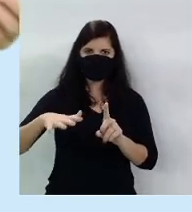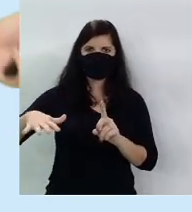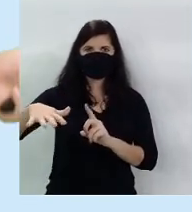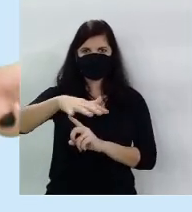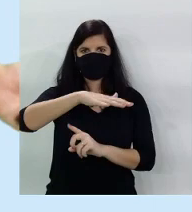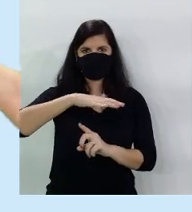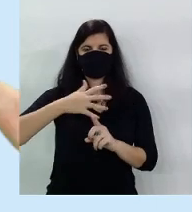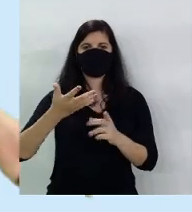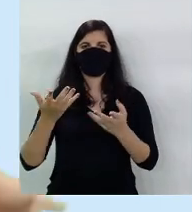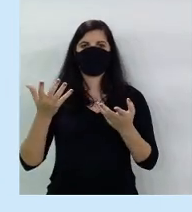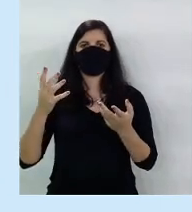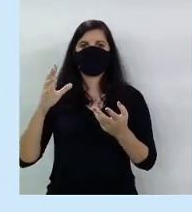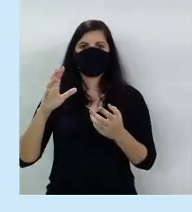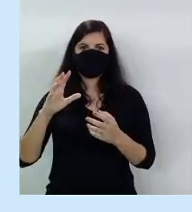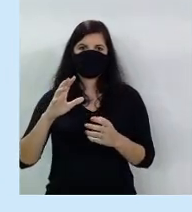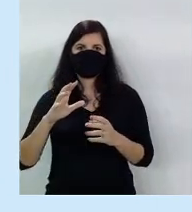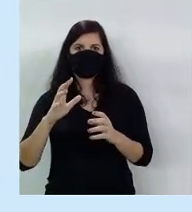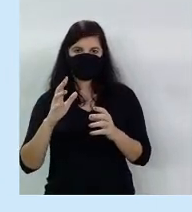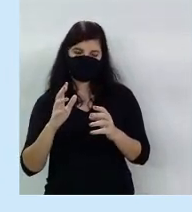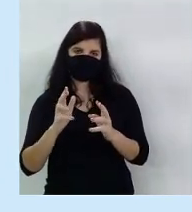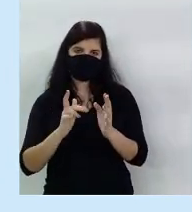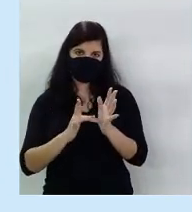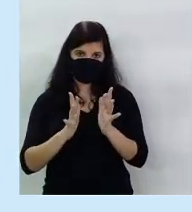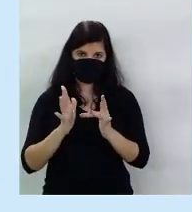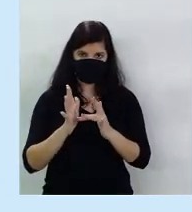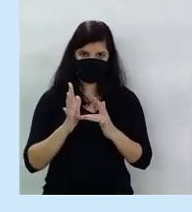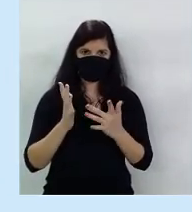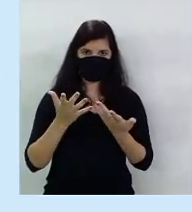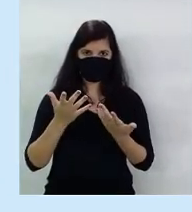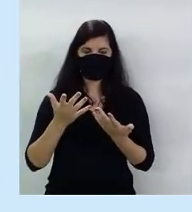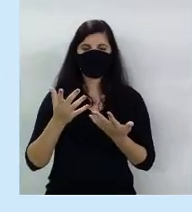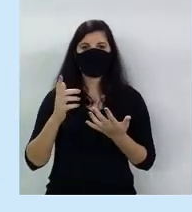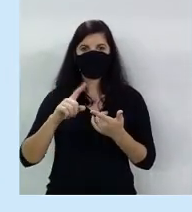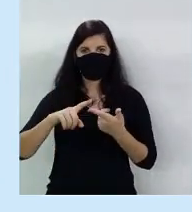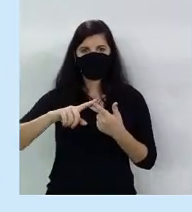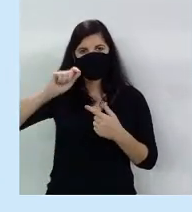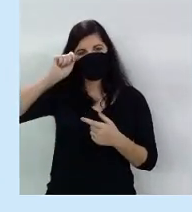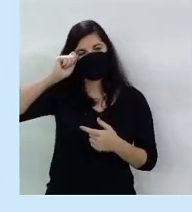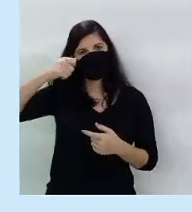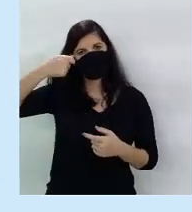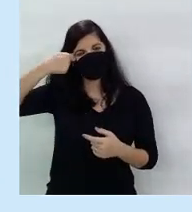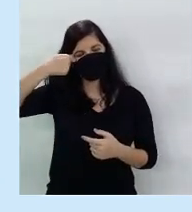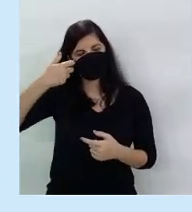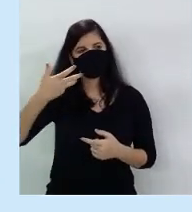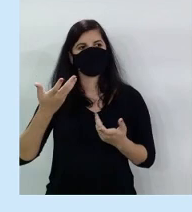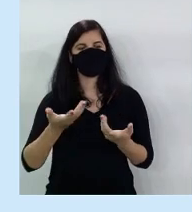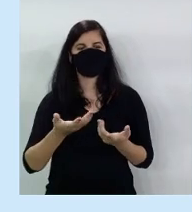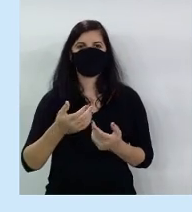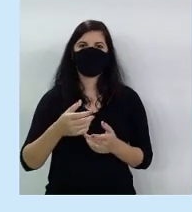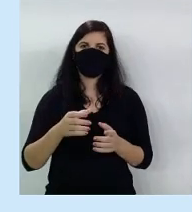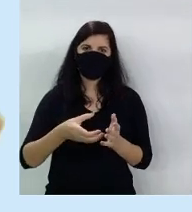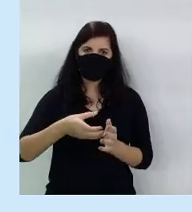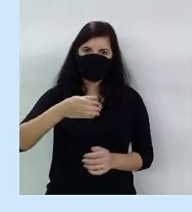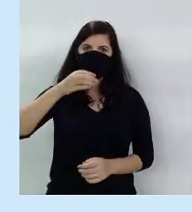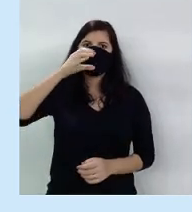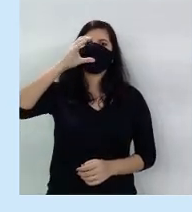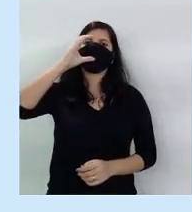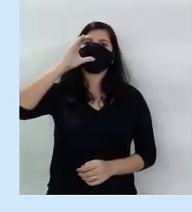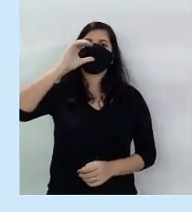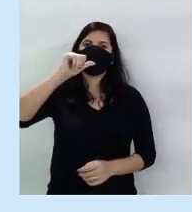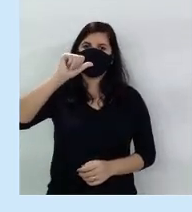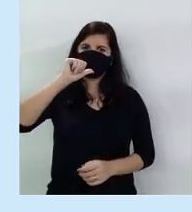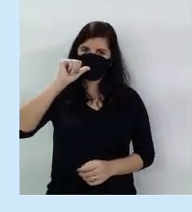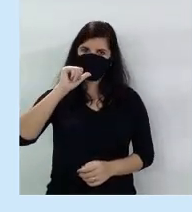certo? Tanto da questão cristã quanto da questão afro. Nós temos o que? A bebida sagrada, nós temos